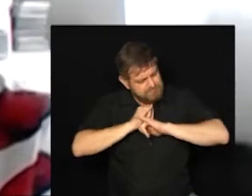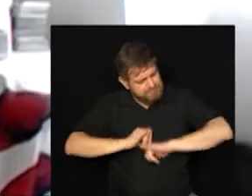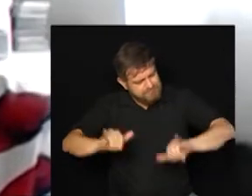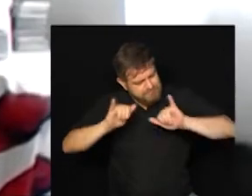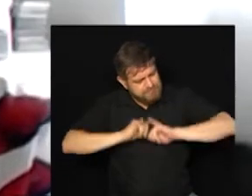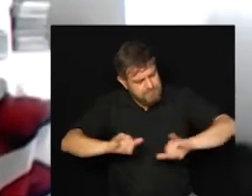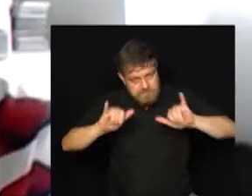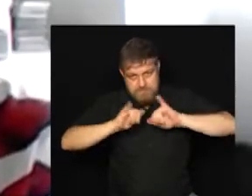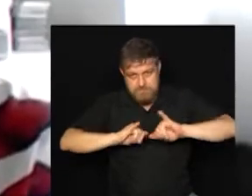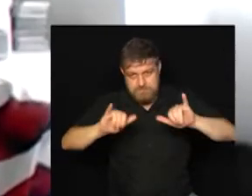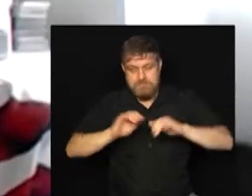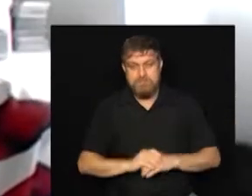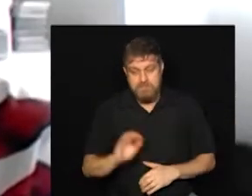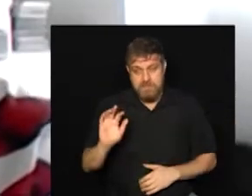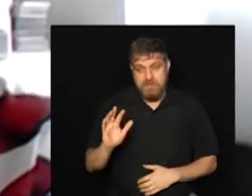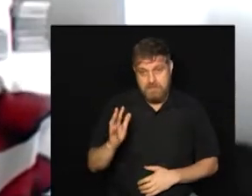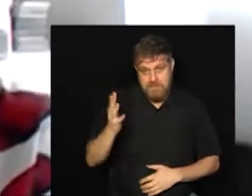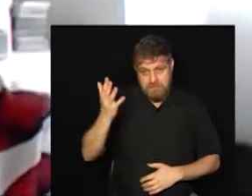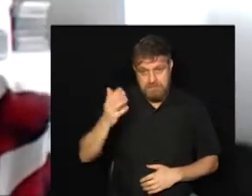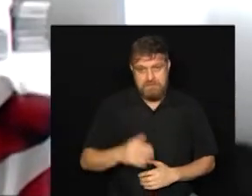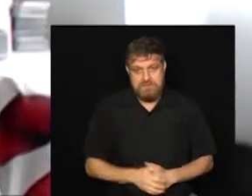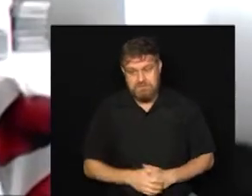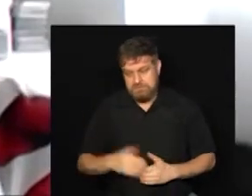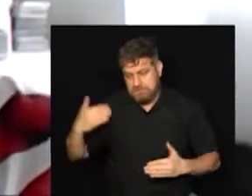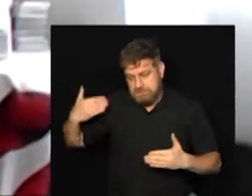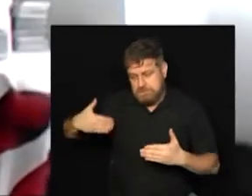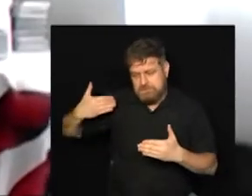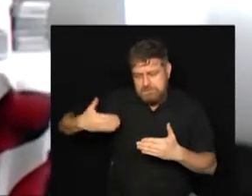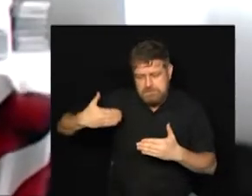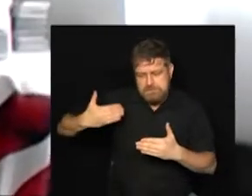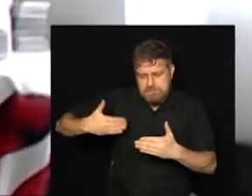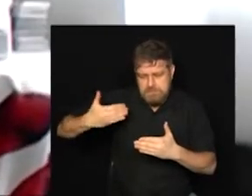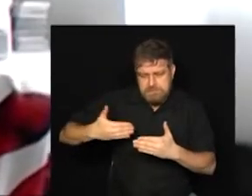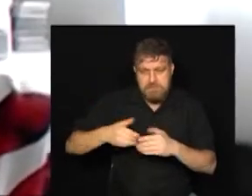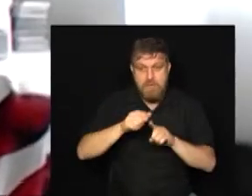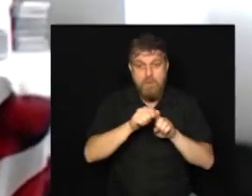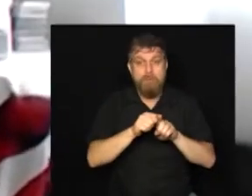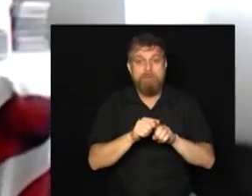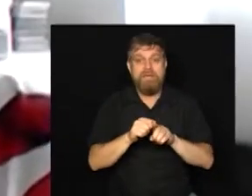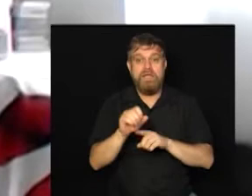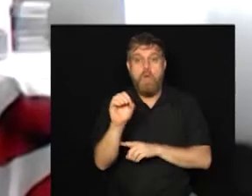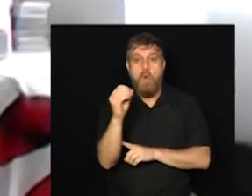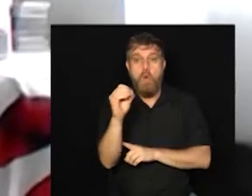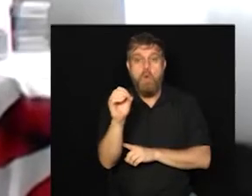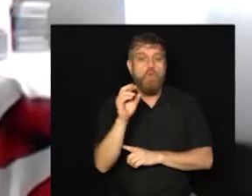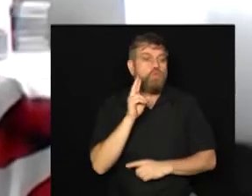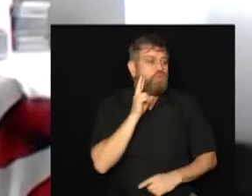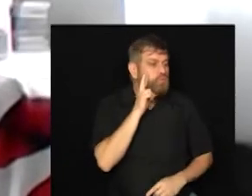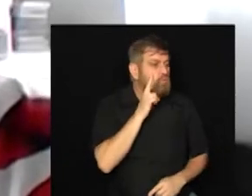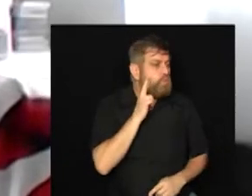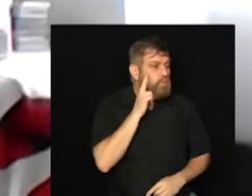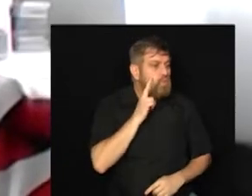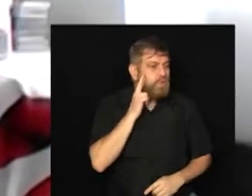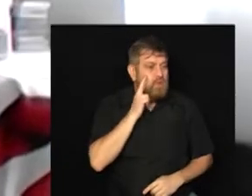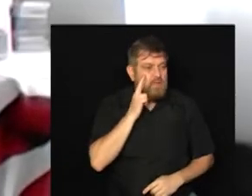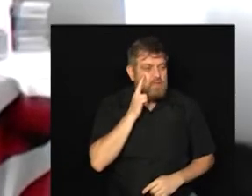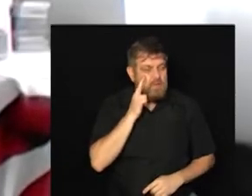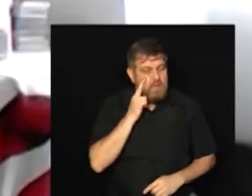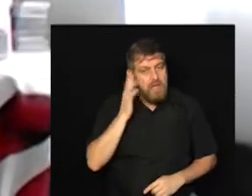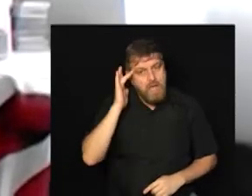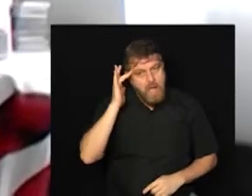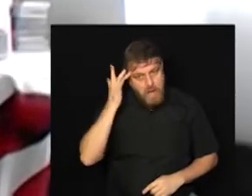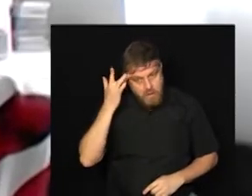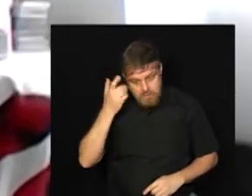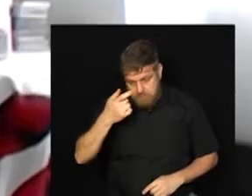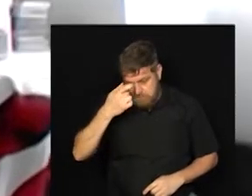eventos que têm sido acontecido no correr de muitos anos, Outubro Rosa, Eu acho que aumentou a consciência